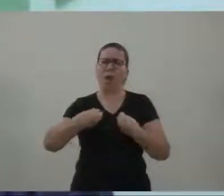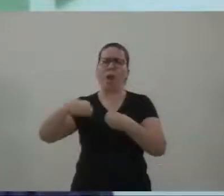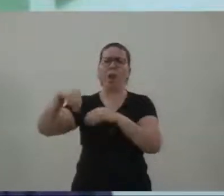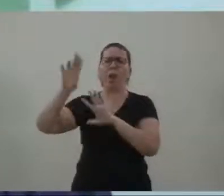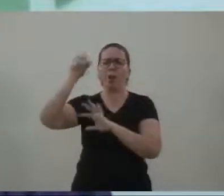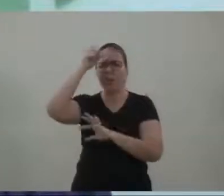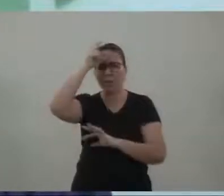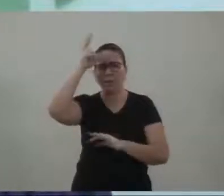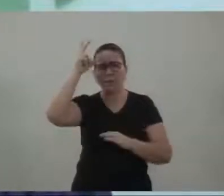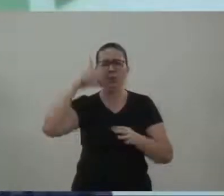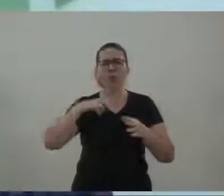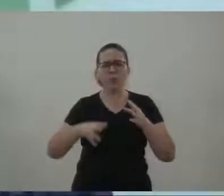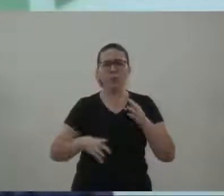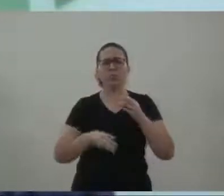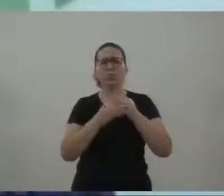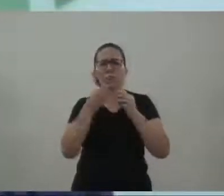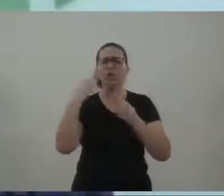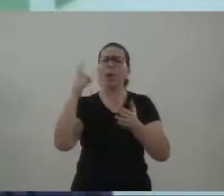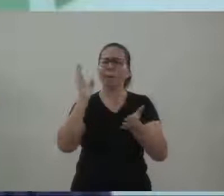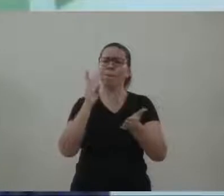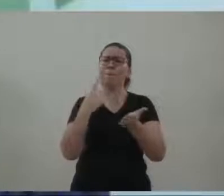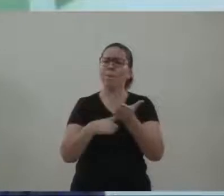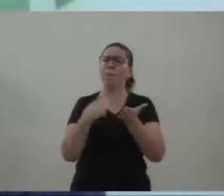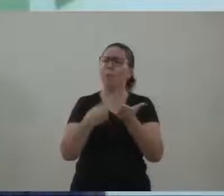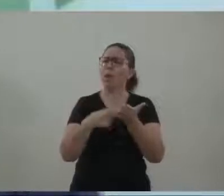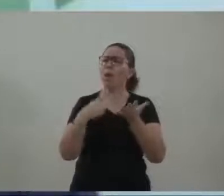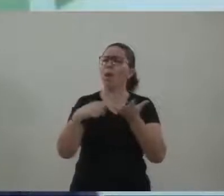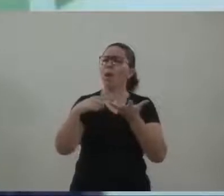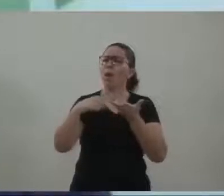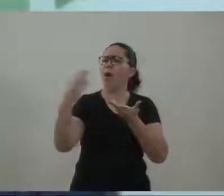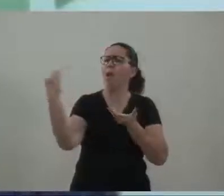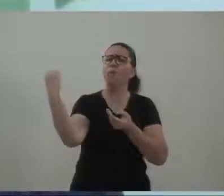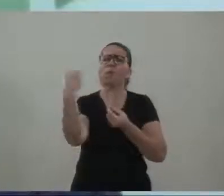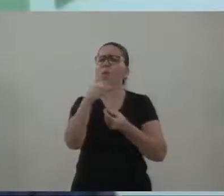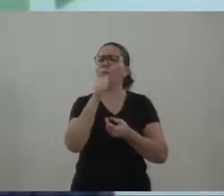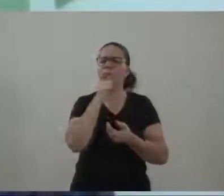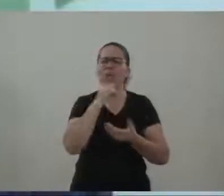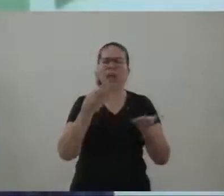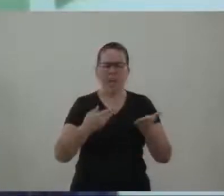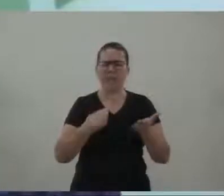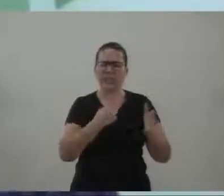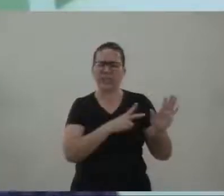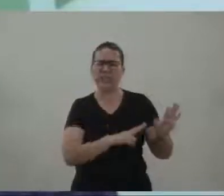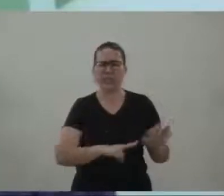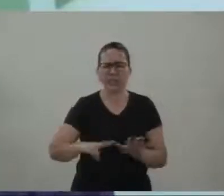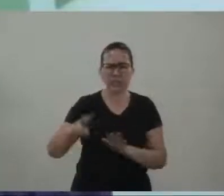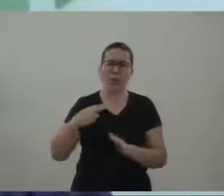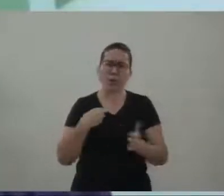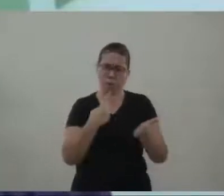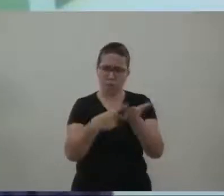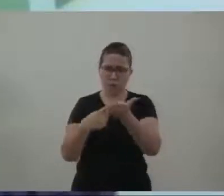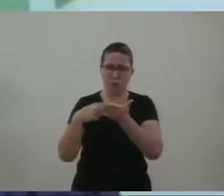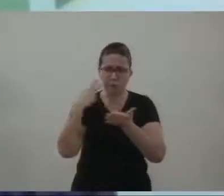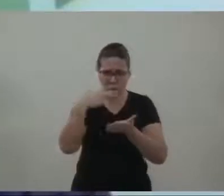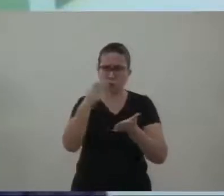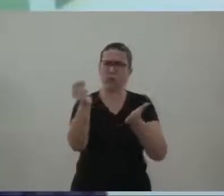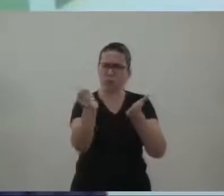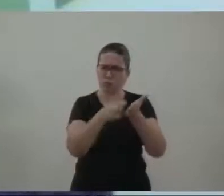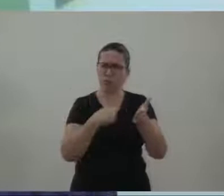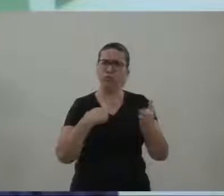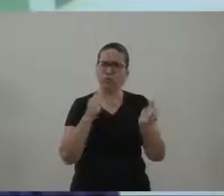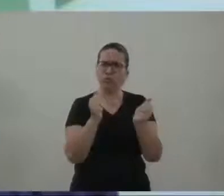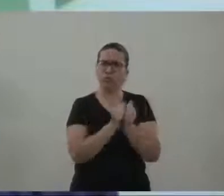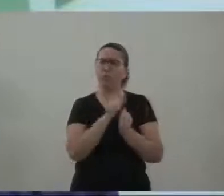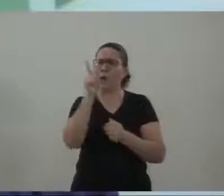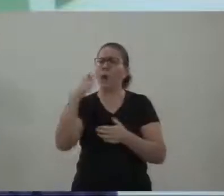algumas emendas que são prometidas, mas não são entregues. Então, eu me proponho essa semana, convido os nobres pares a assinar em conjunto,